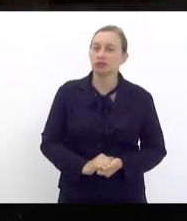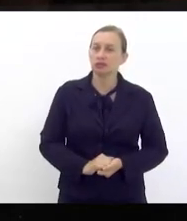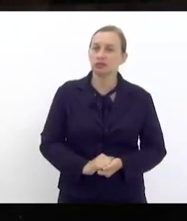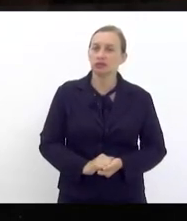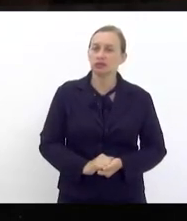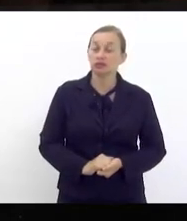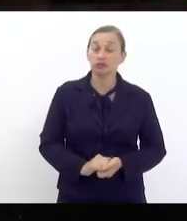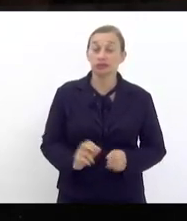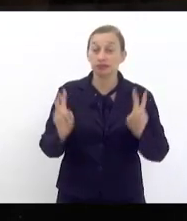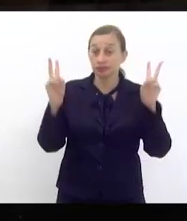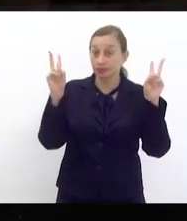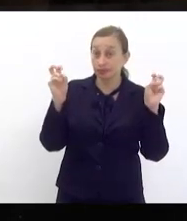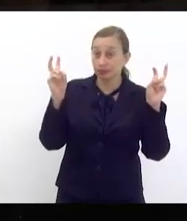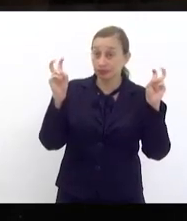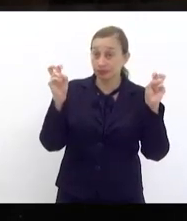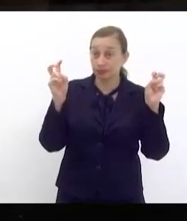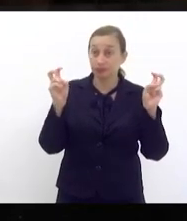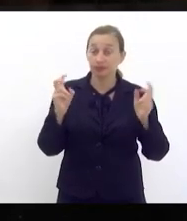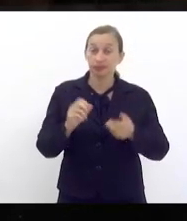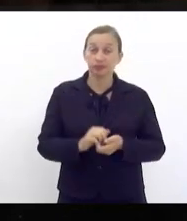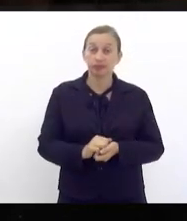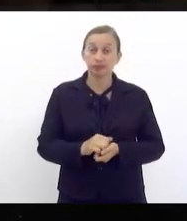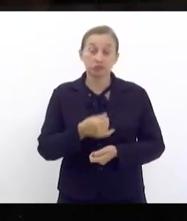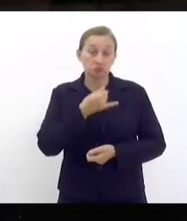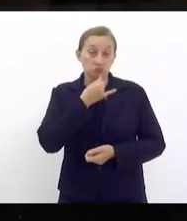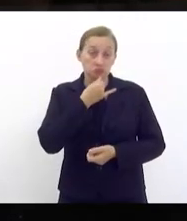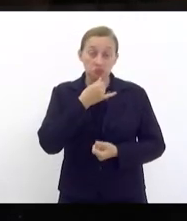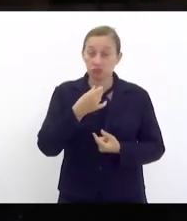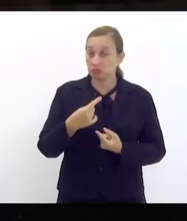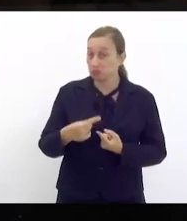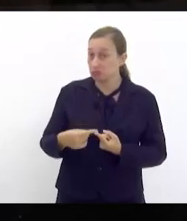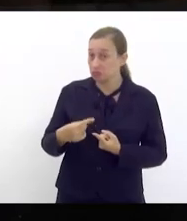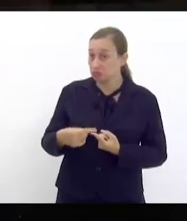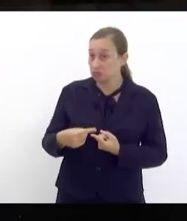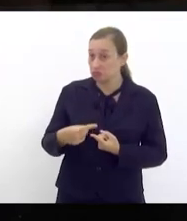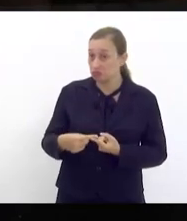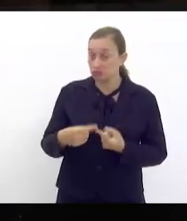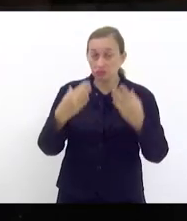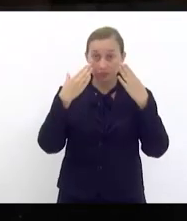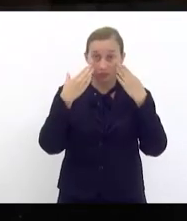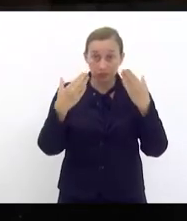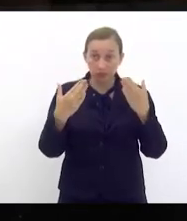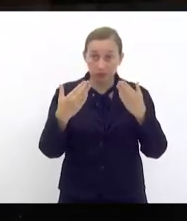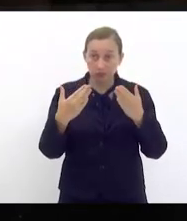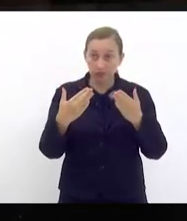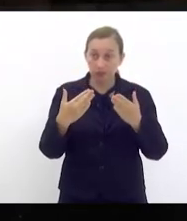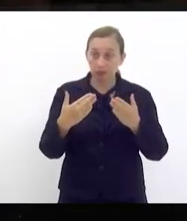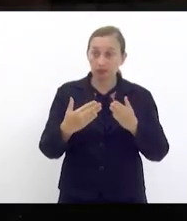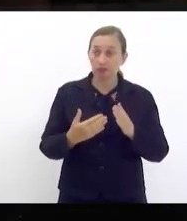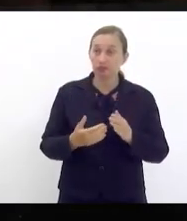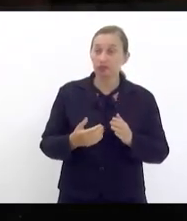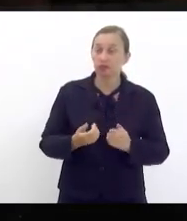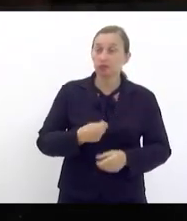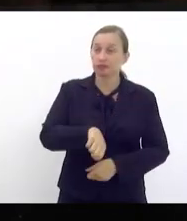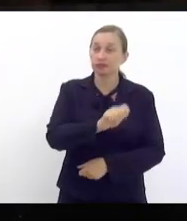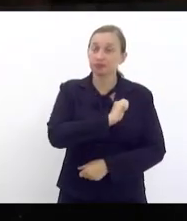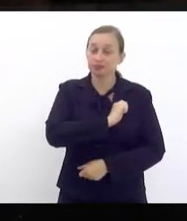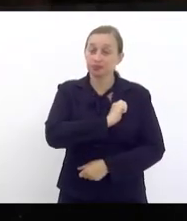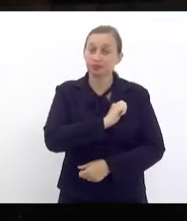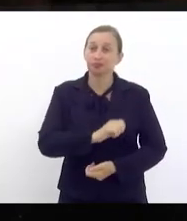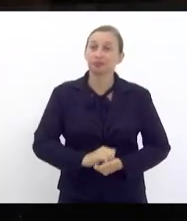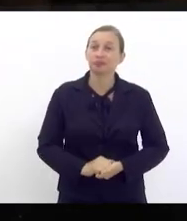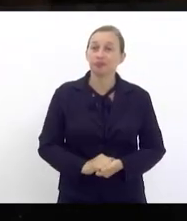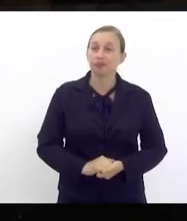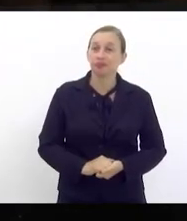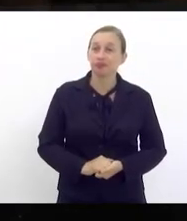A questão ela se torna dramática porque a apresentação do regime de recuperação fiscal ele